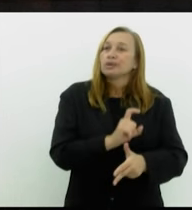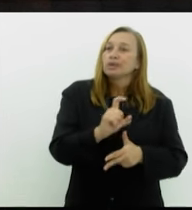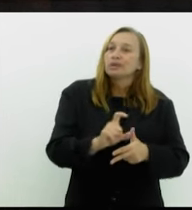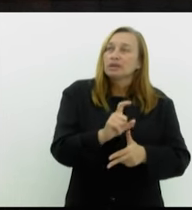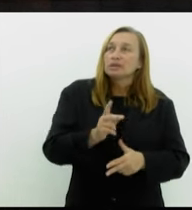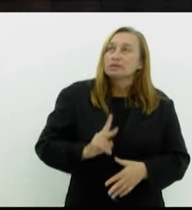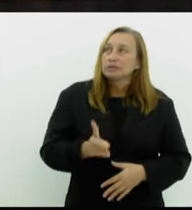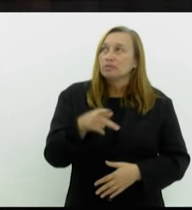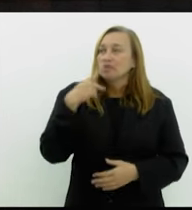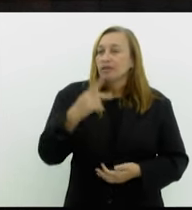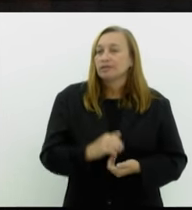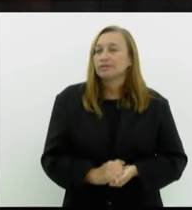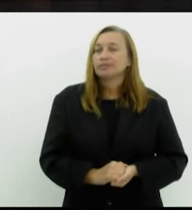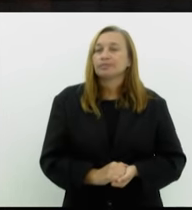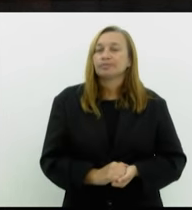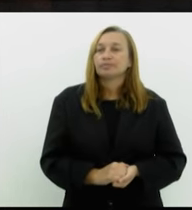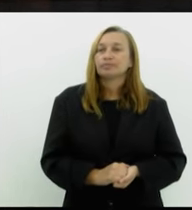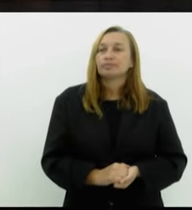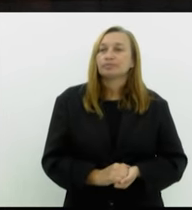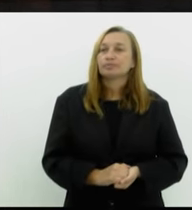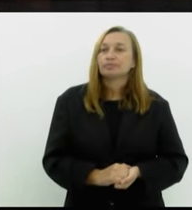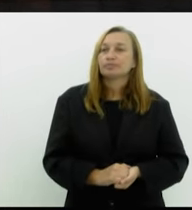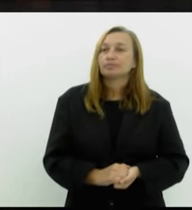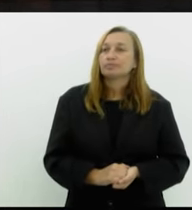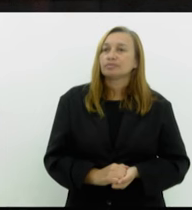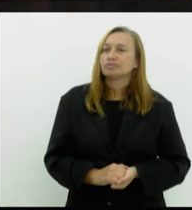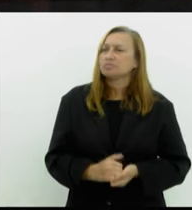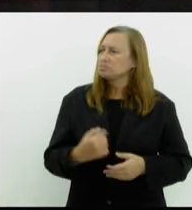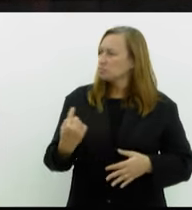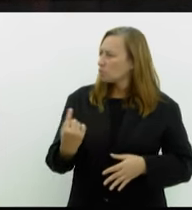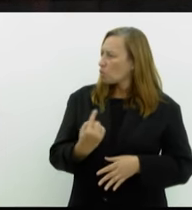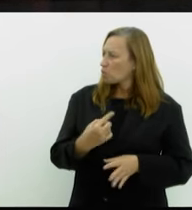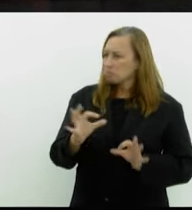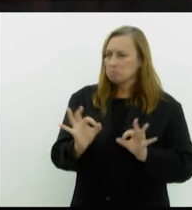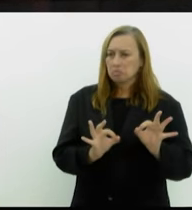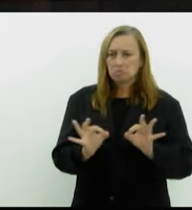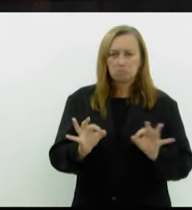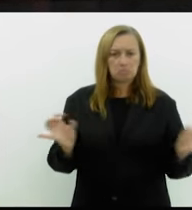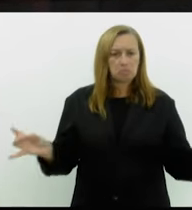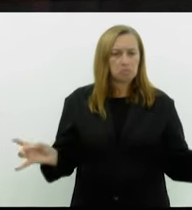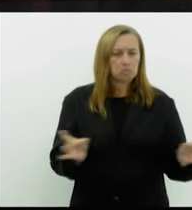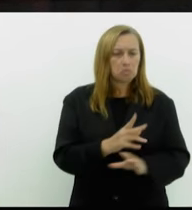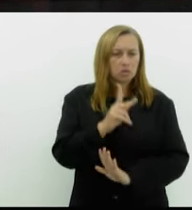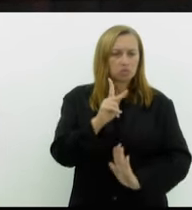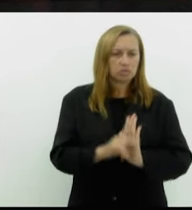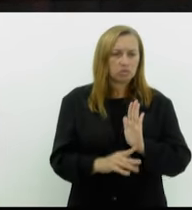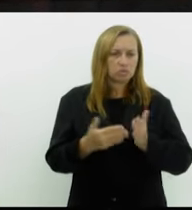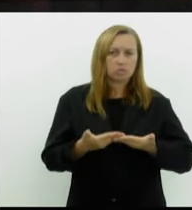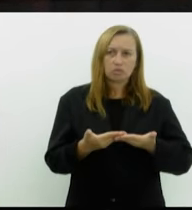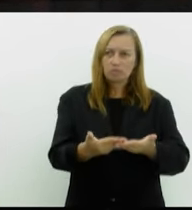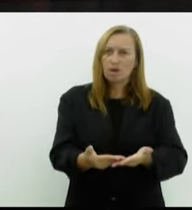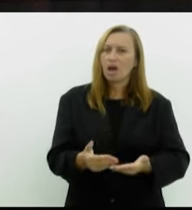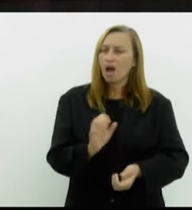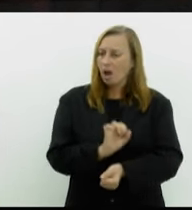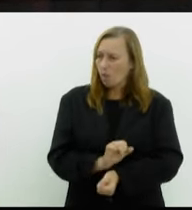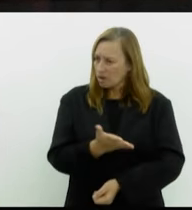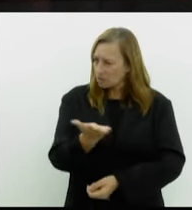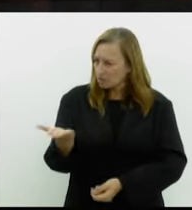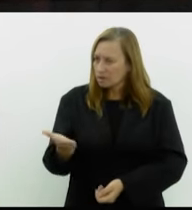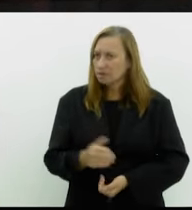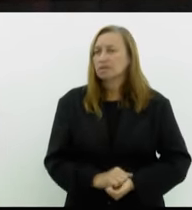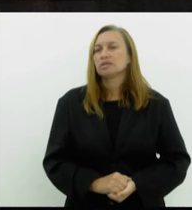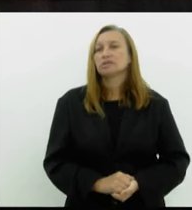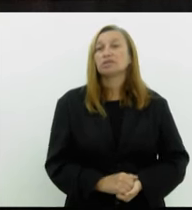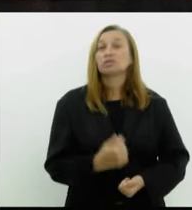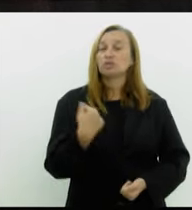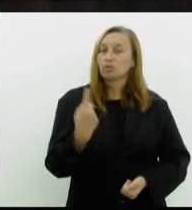diz assim, estamos com um projeto pronto para encaminhar. Aguardem.